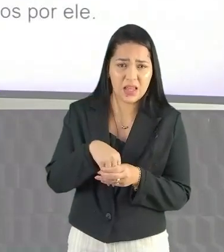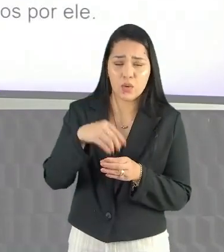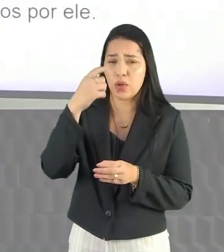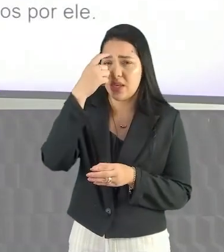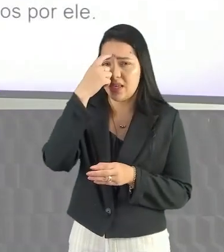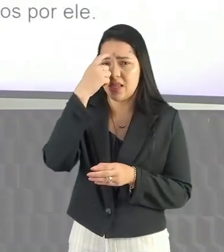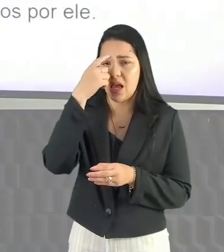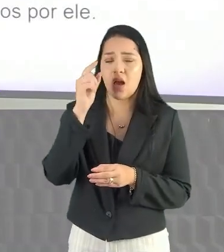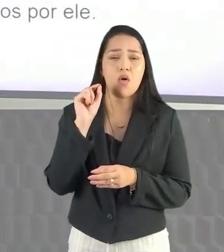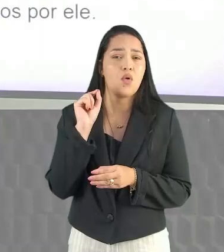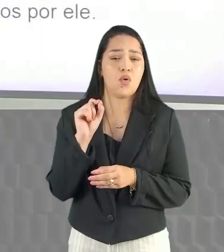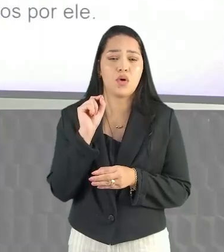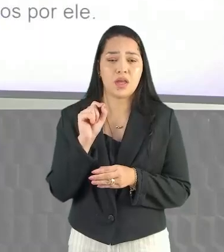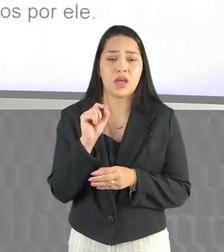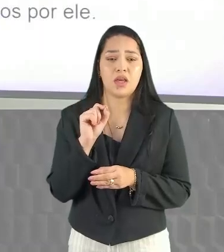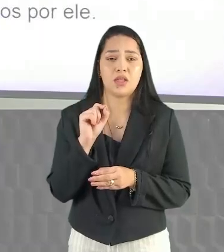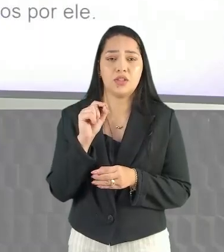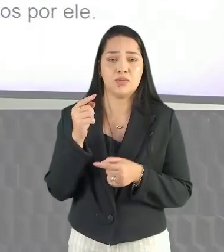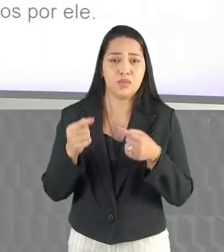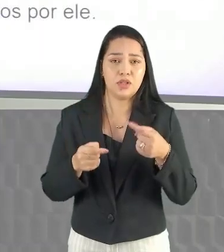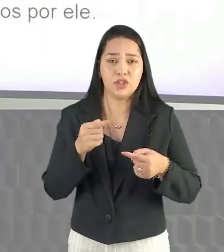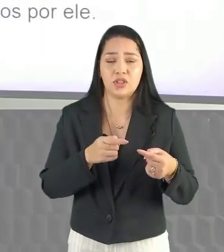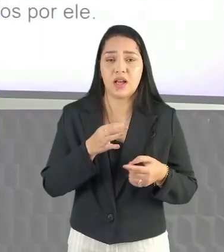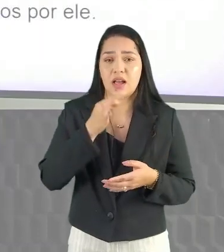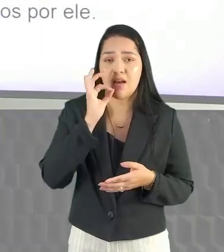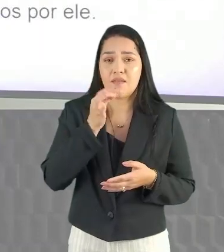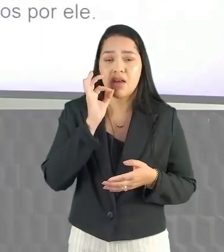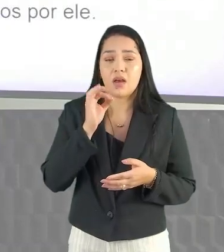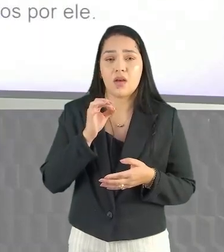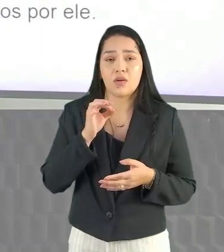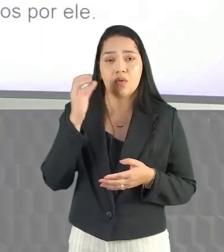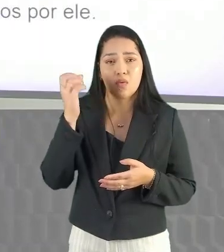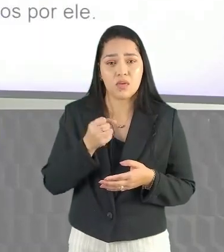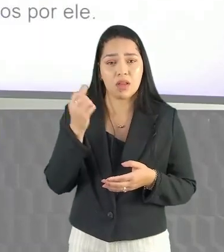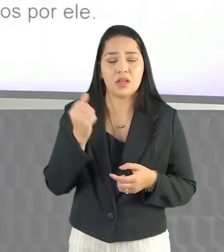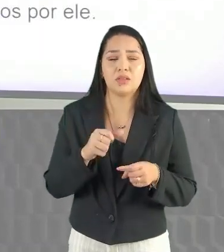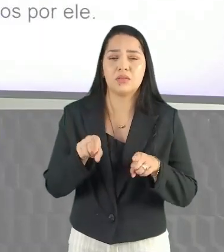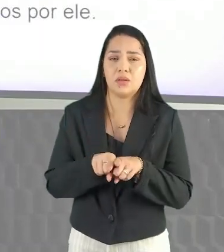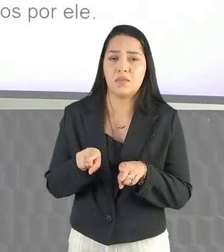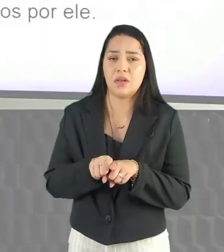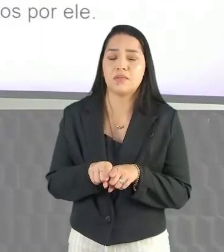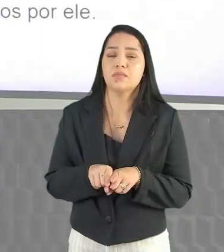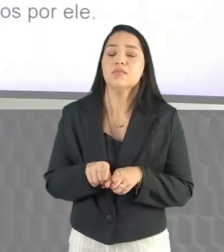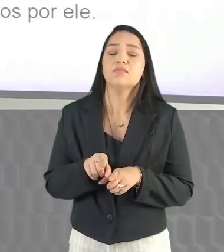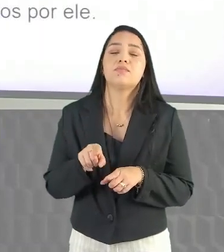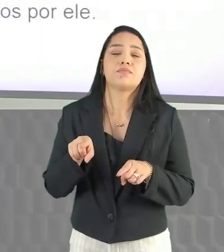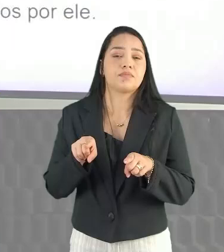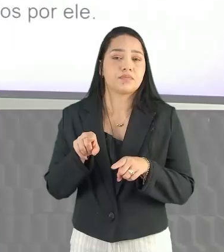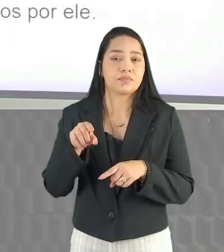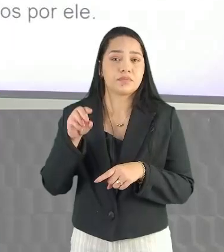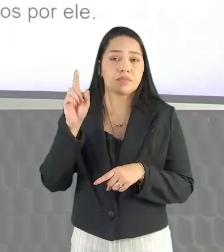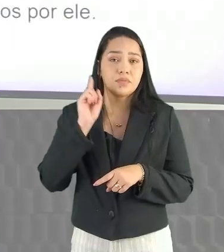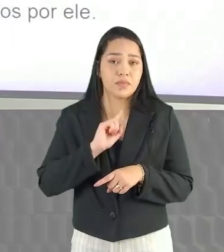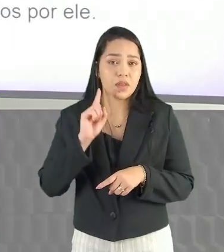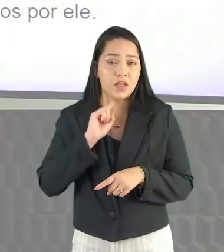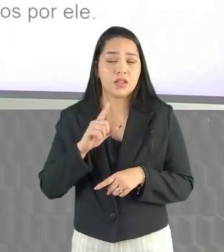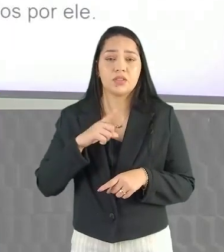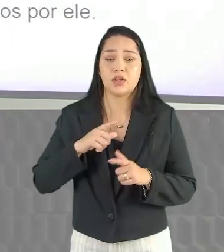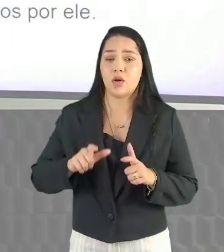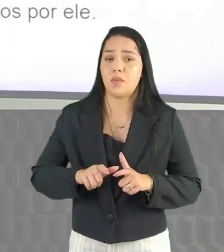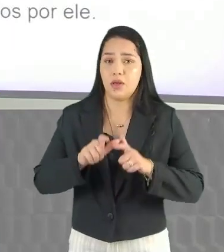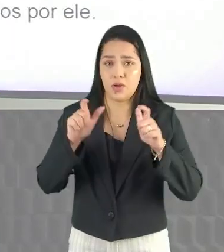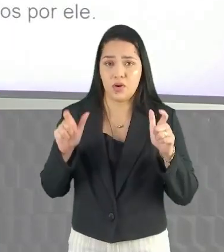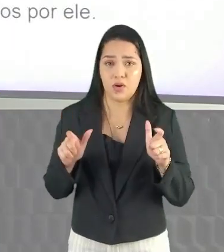ideia de política do café com leite, você tinha, né, o estado de São Paulo e o estado de Minas Gerais. O estado de Minas Gerais tinha um maior